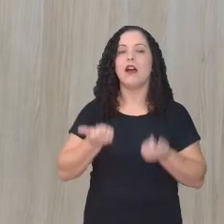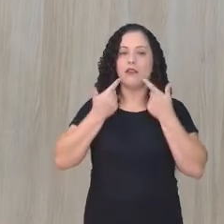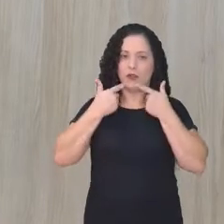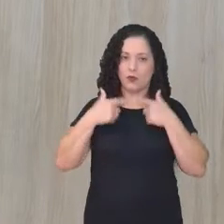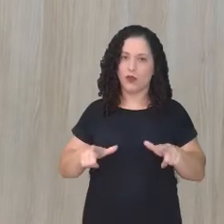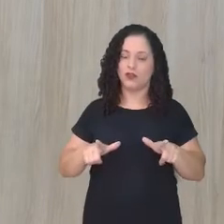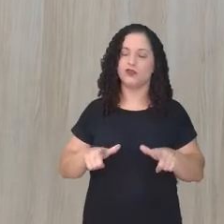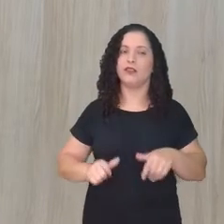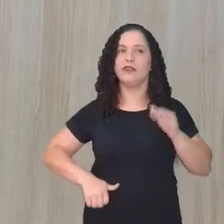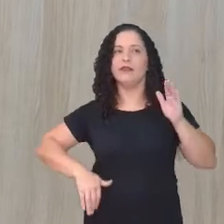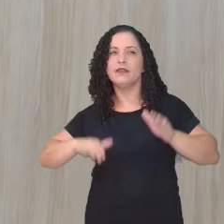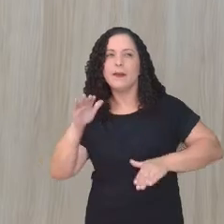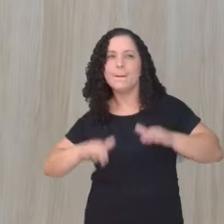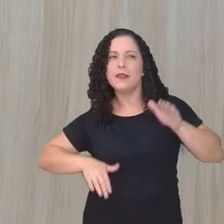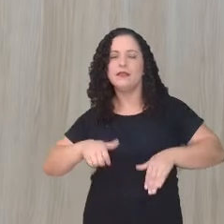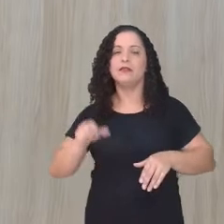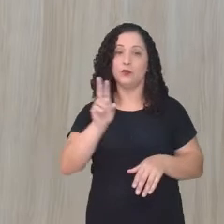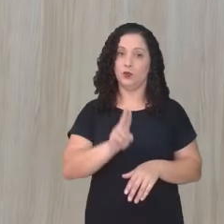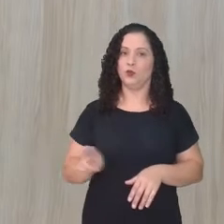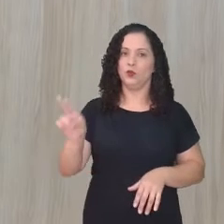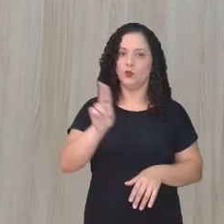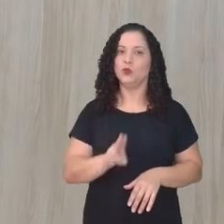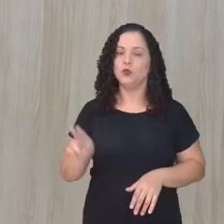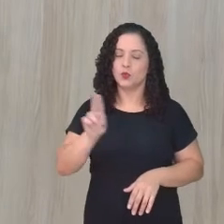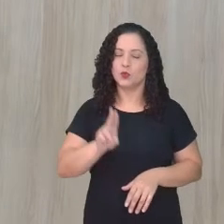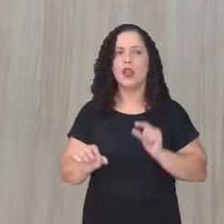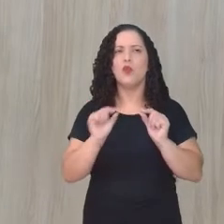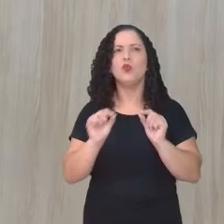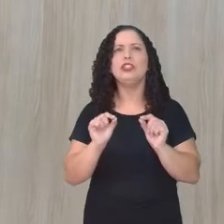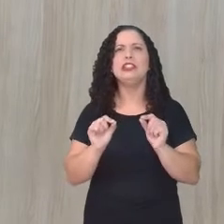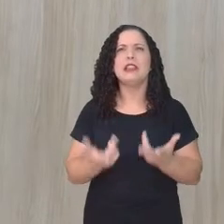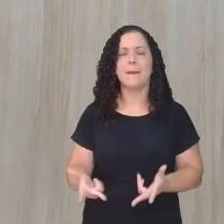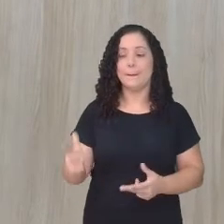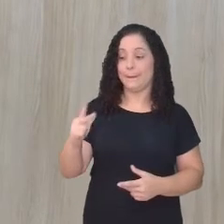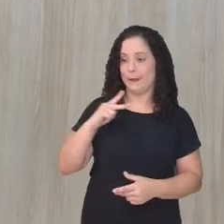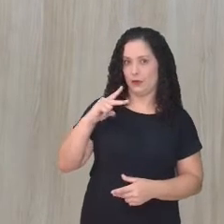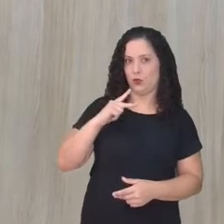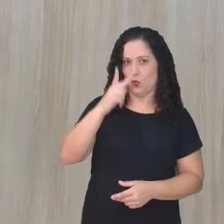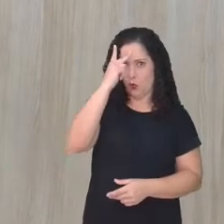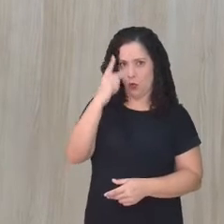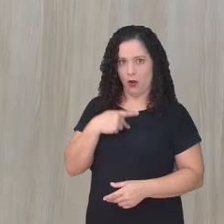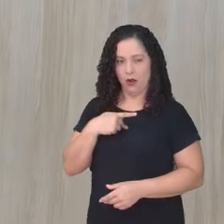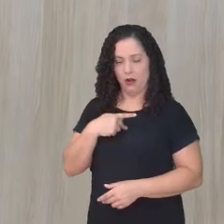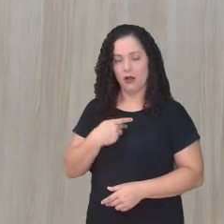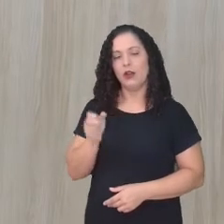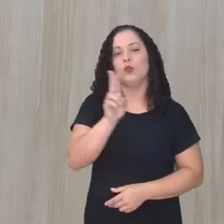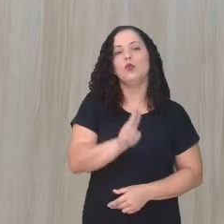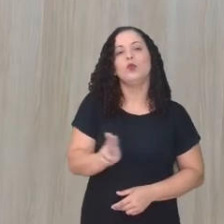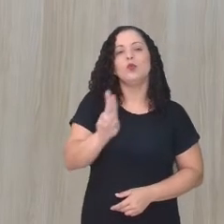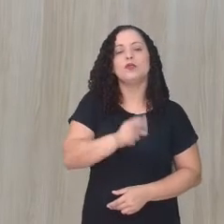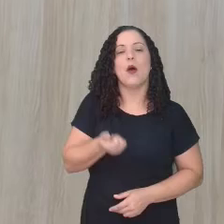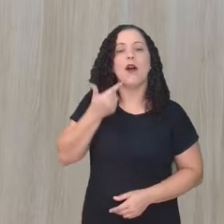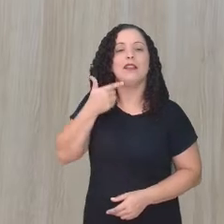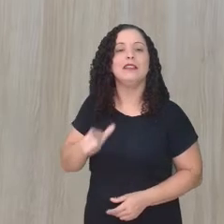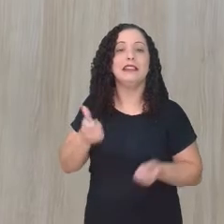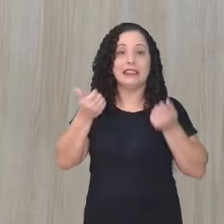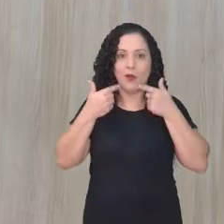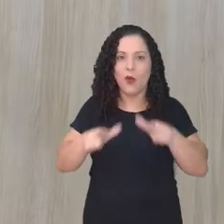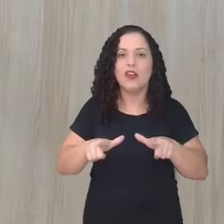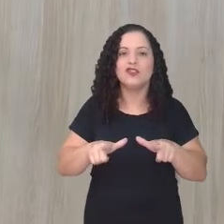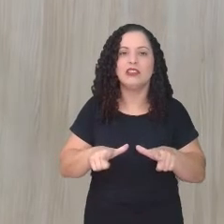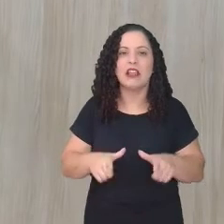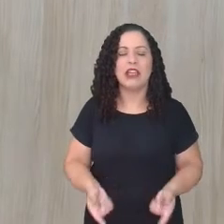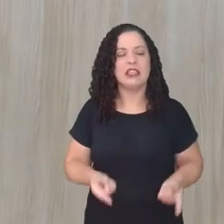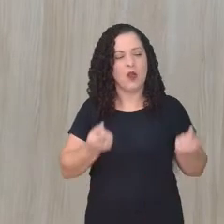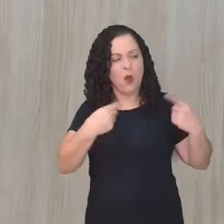linguagem, dependendo de como você usa a sua linguagem, que é um processo individual, você usou um tipo de linguagem que